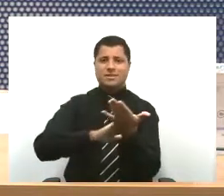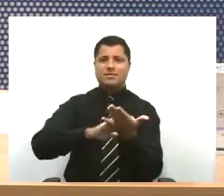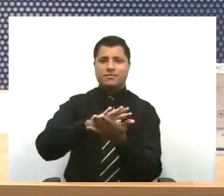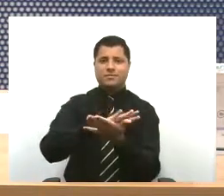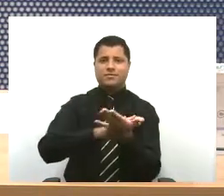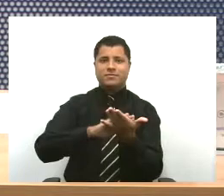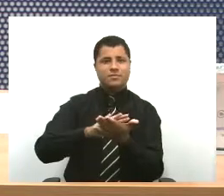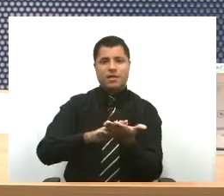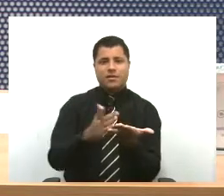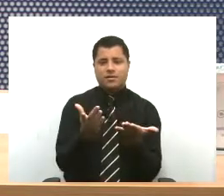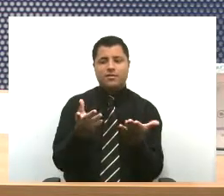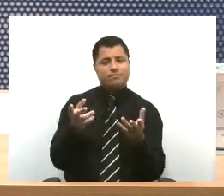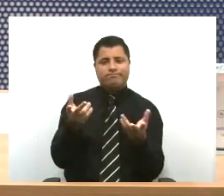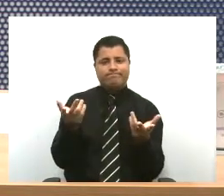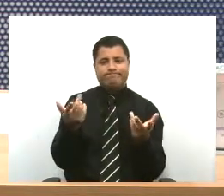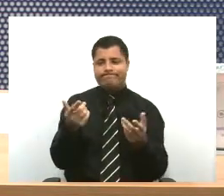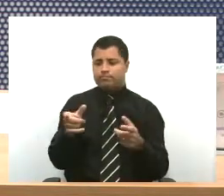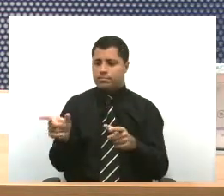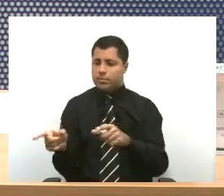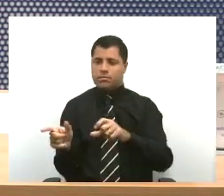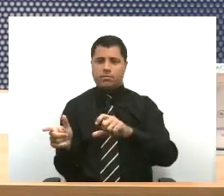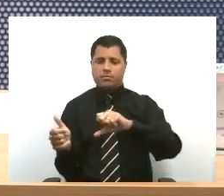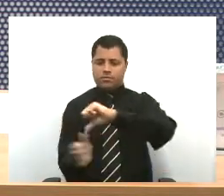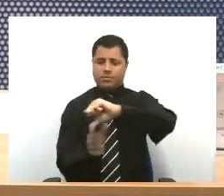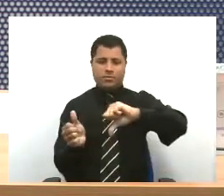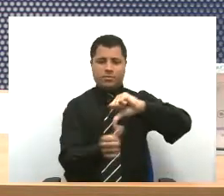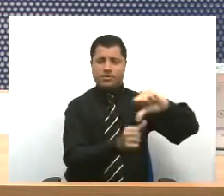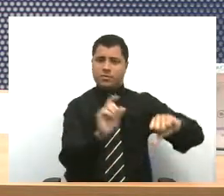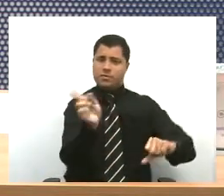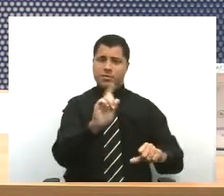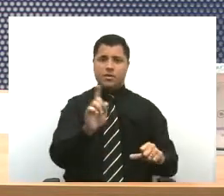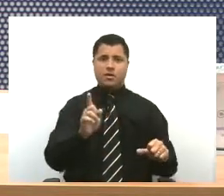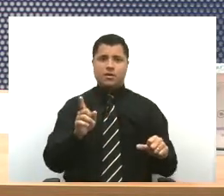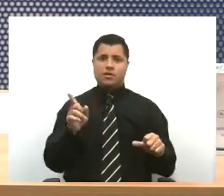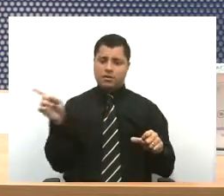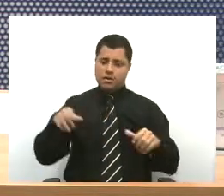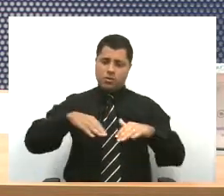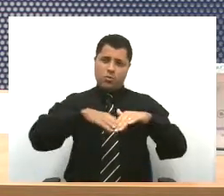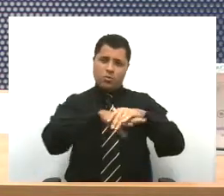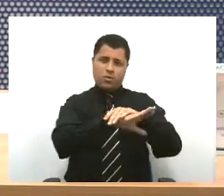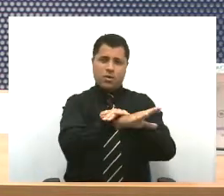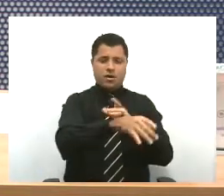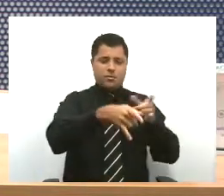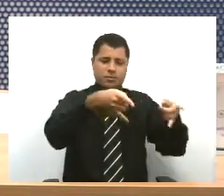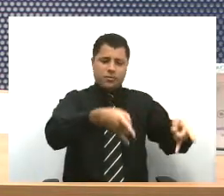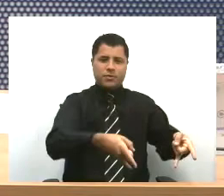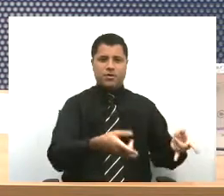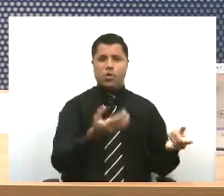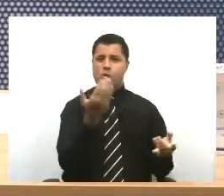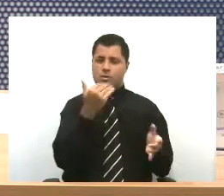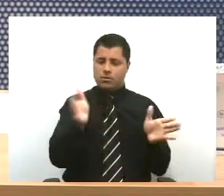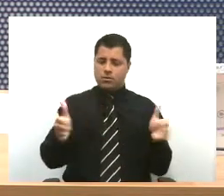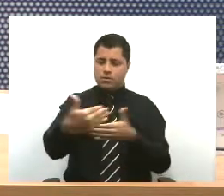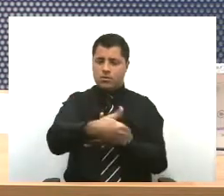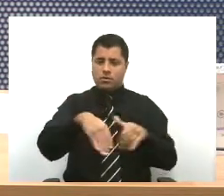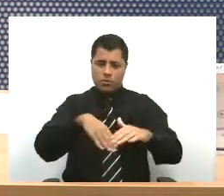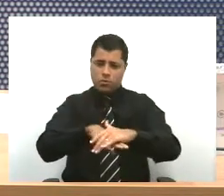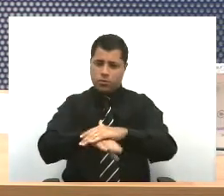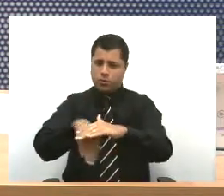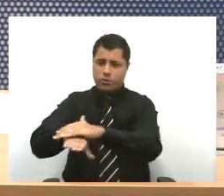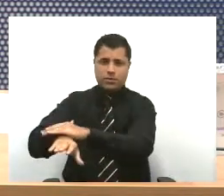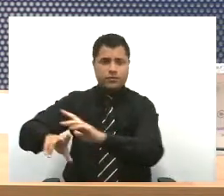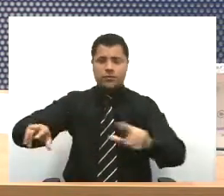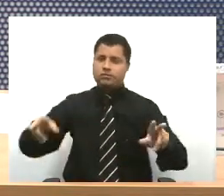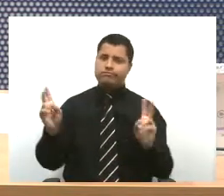quase inalterado. Tanto assim, o estoque de colchão, cobertor, cesta básica, nós não tivemos